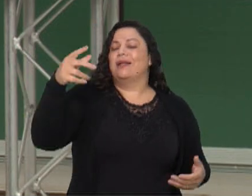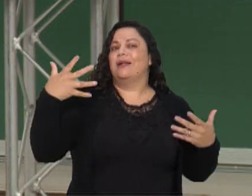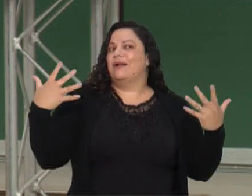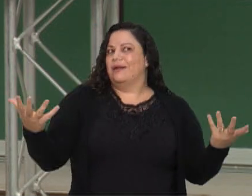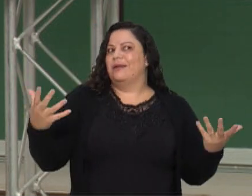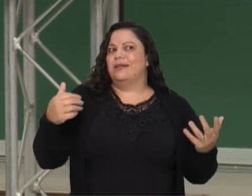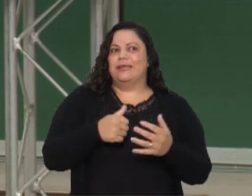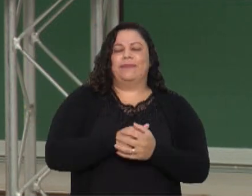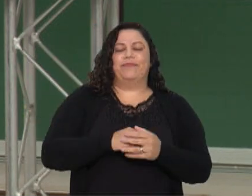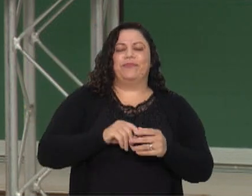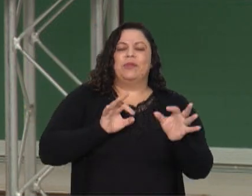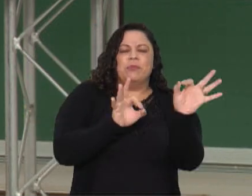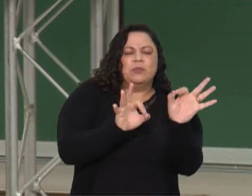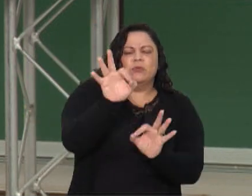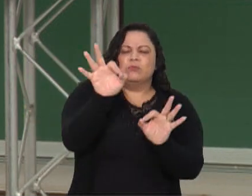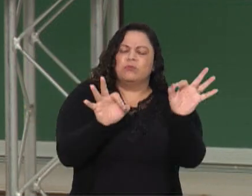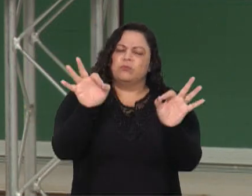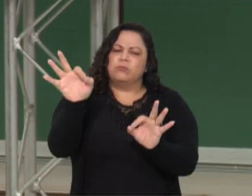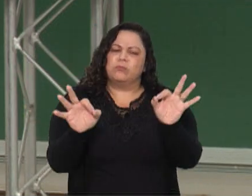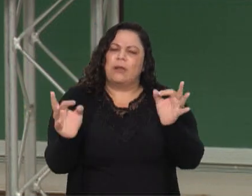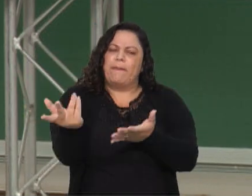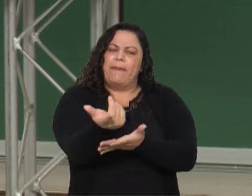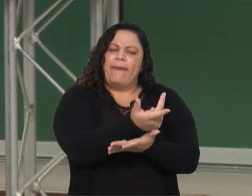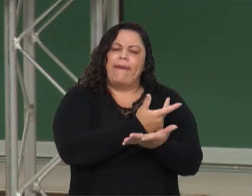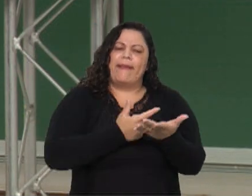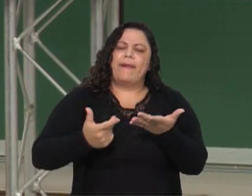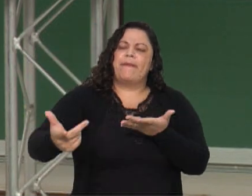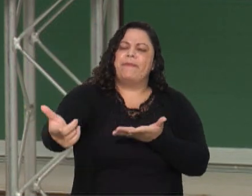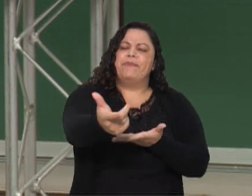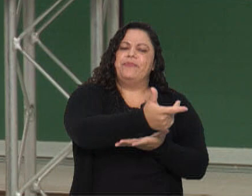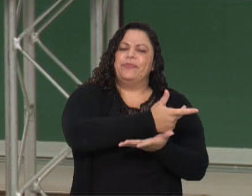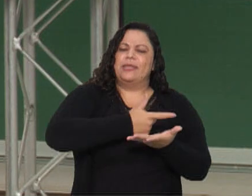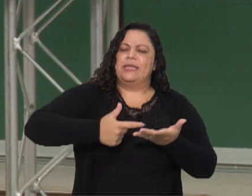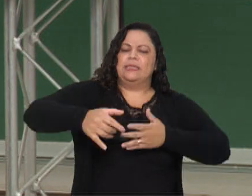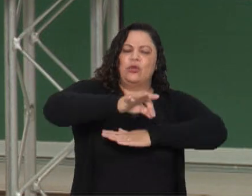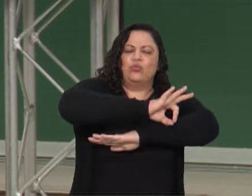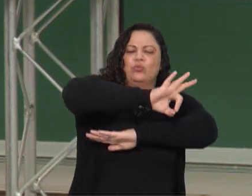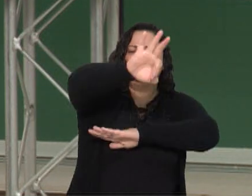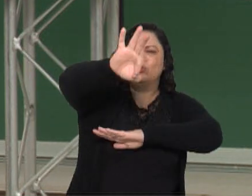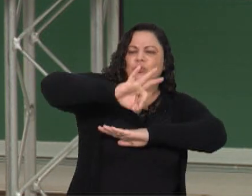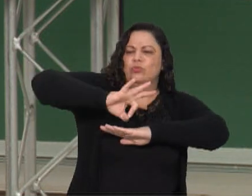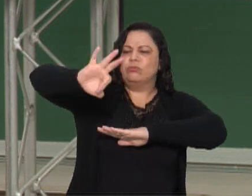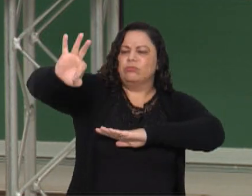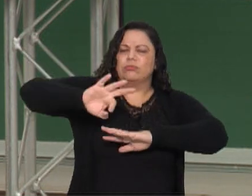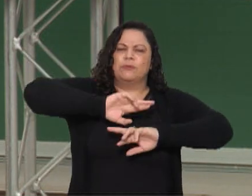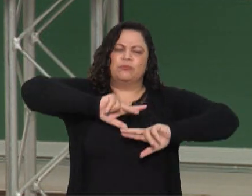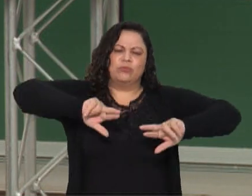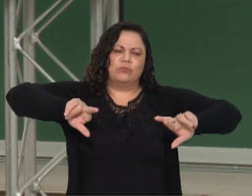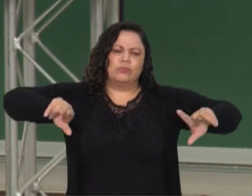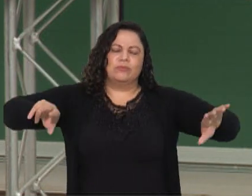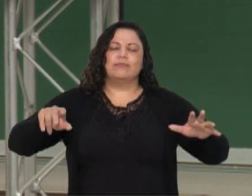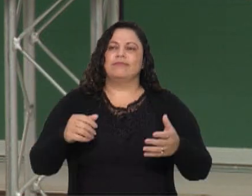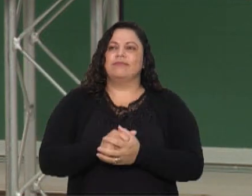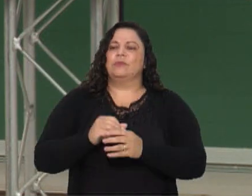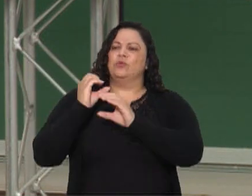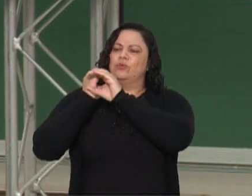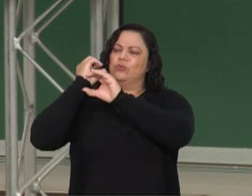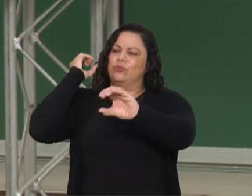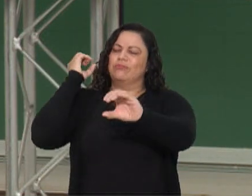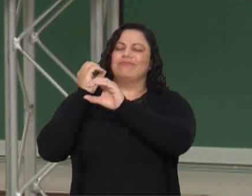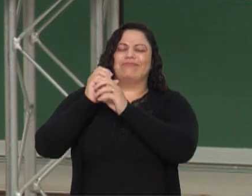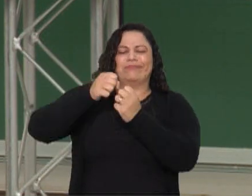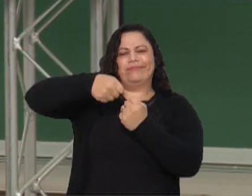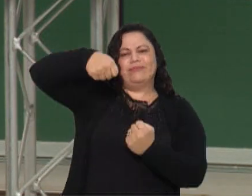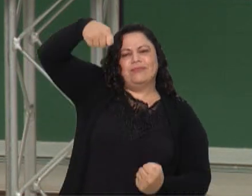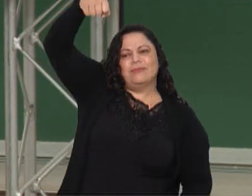planta baixa, faz os esboços estéticos da obra e, quando necessário ou a pedido